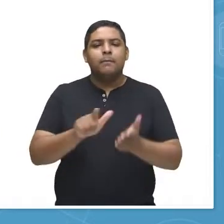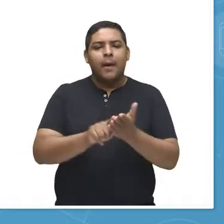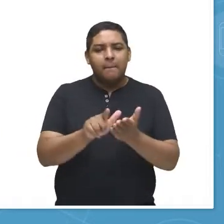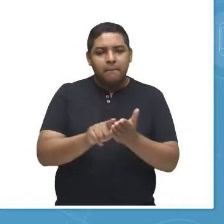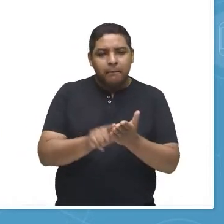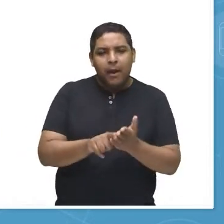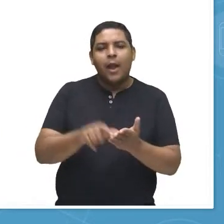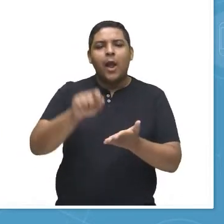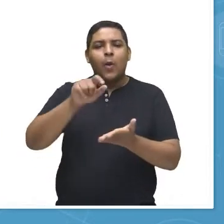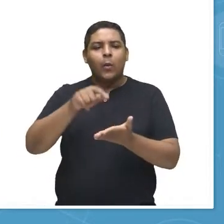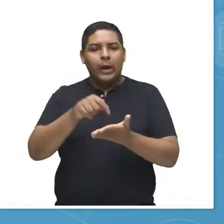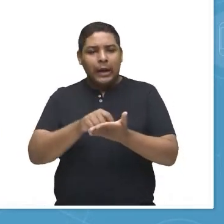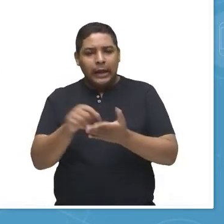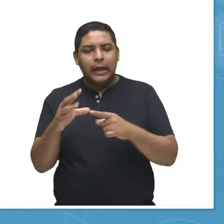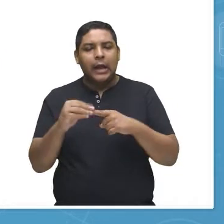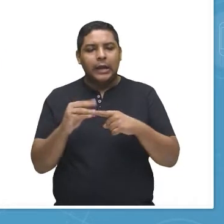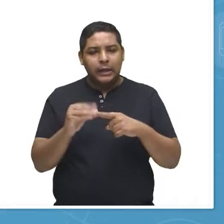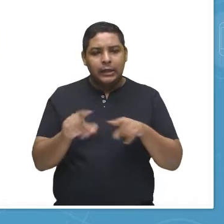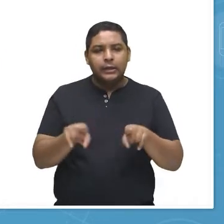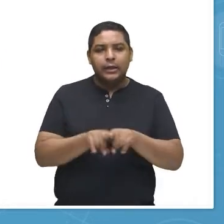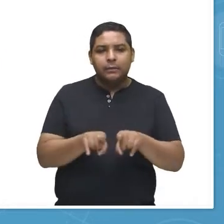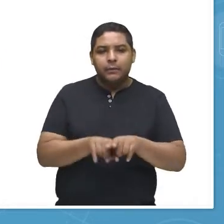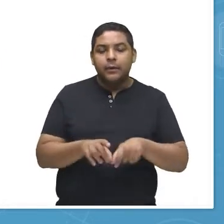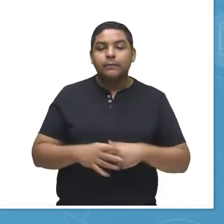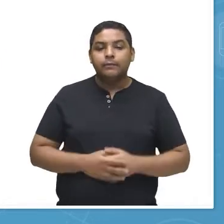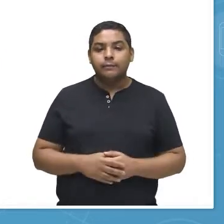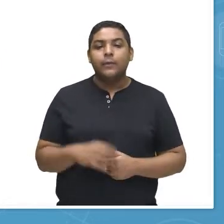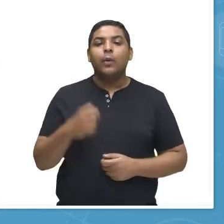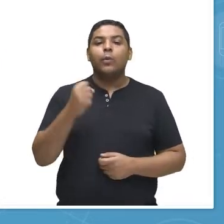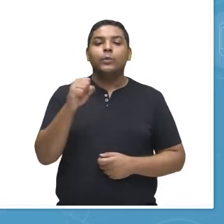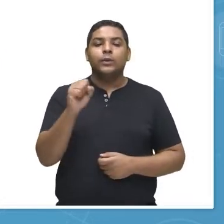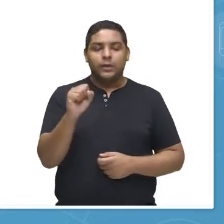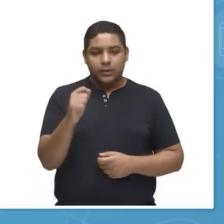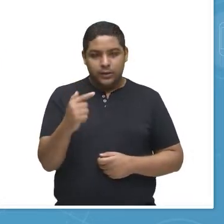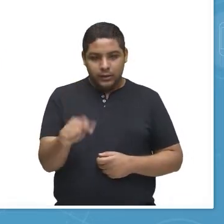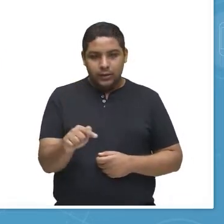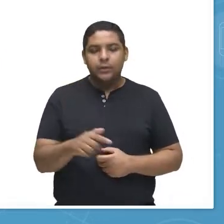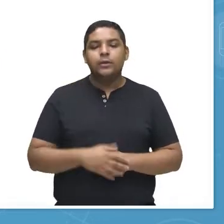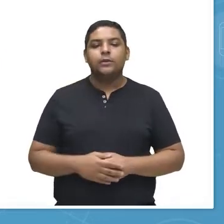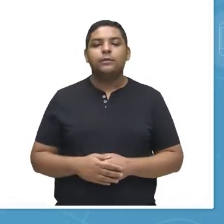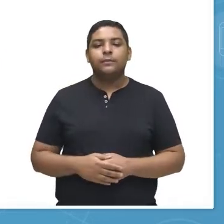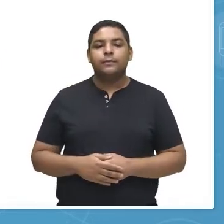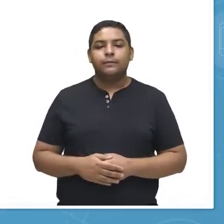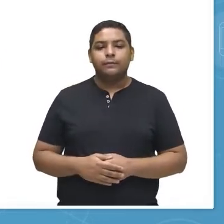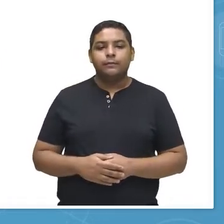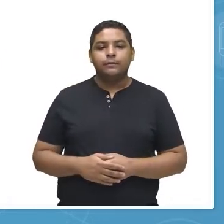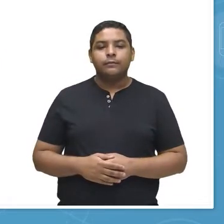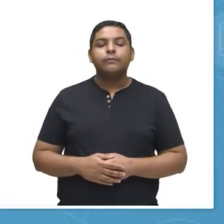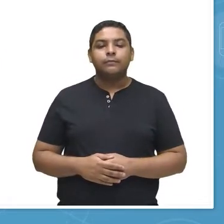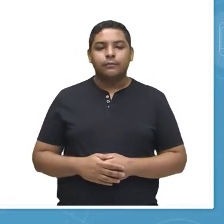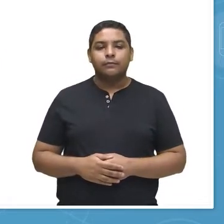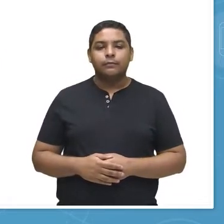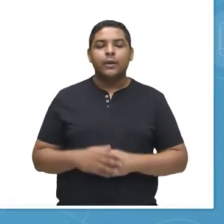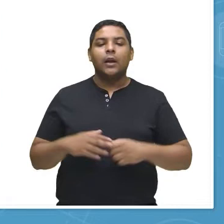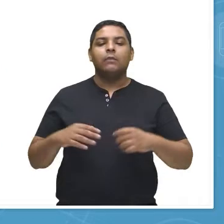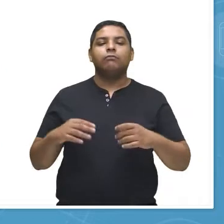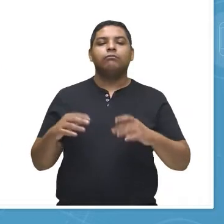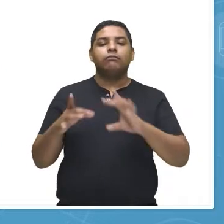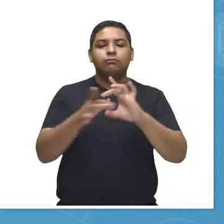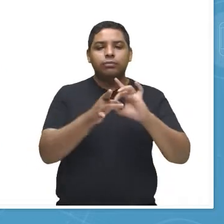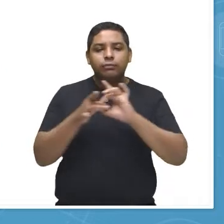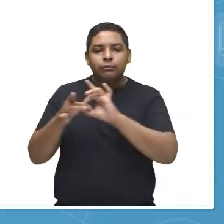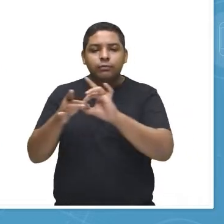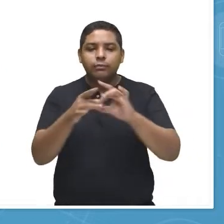e vamos para a aula de geografia de número 87 e vamos falar hoje sobre a rede urbana. Muito